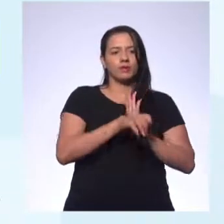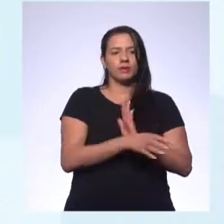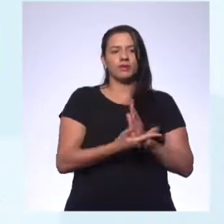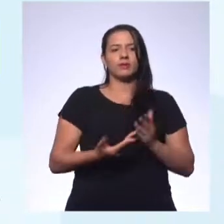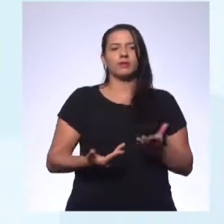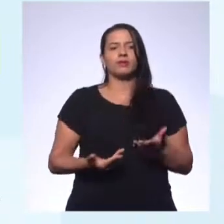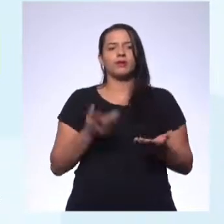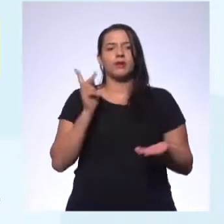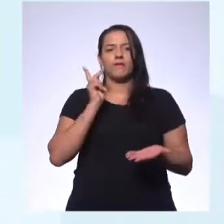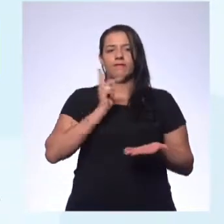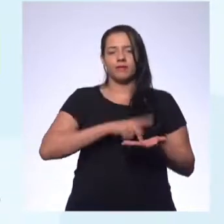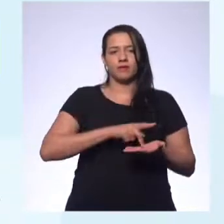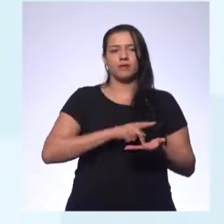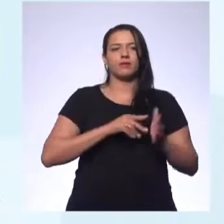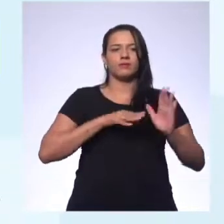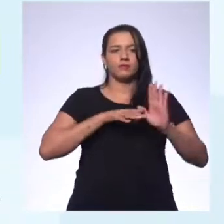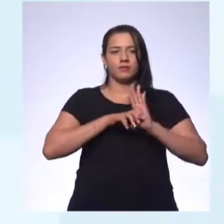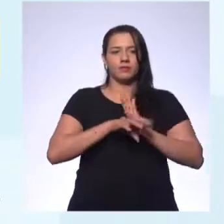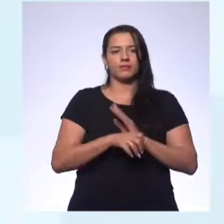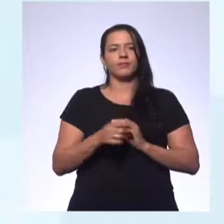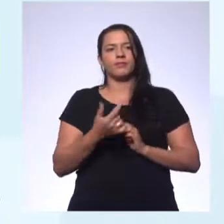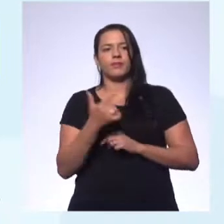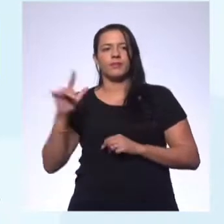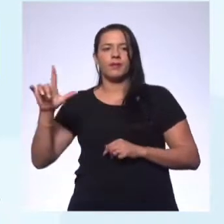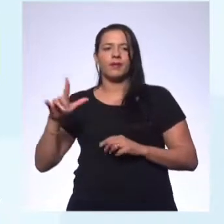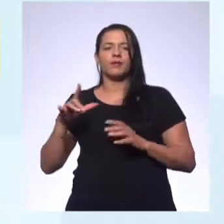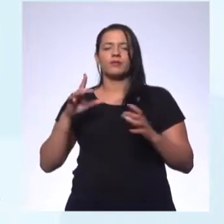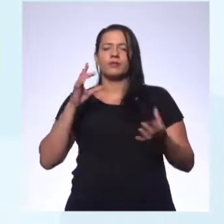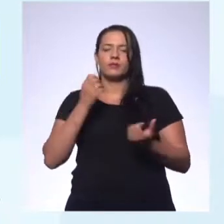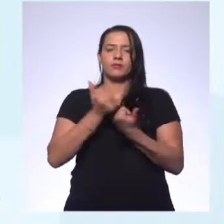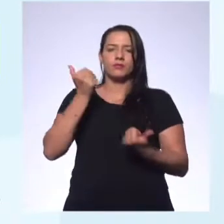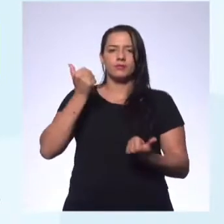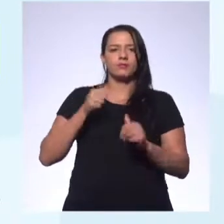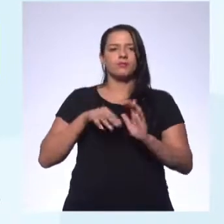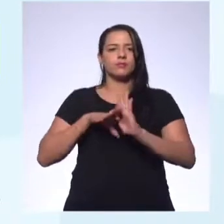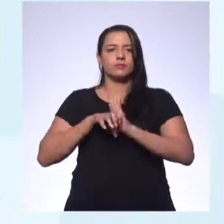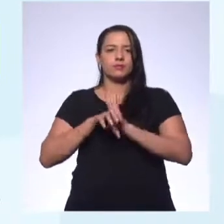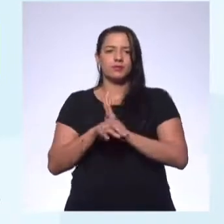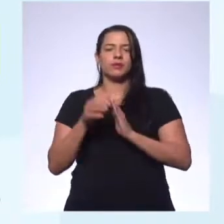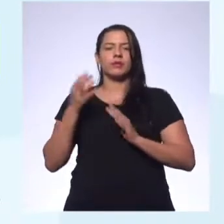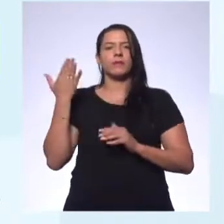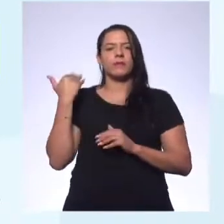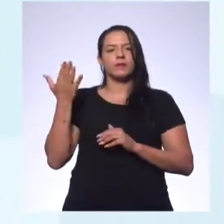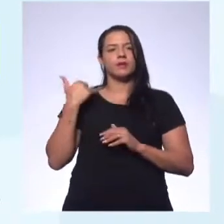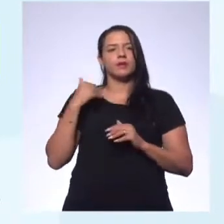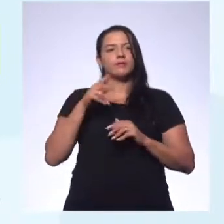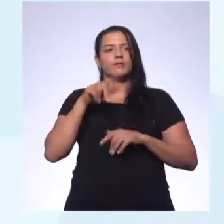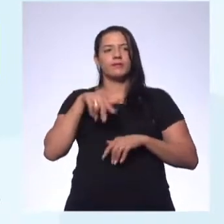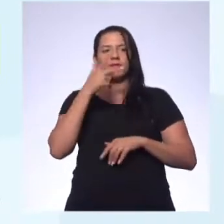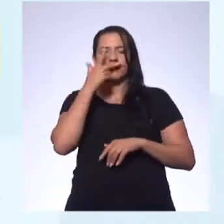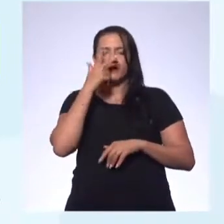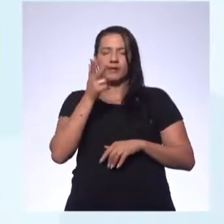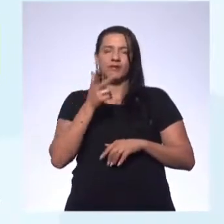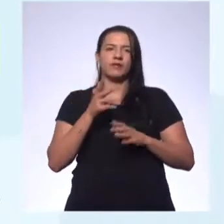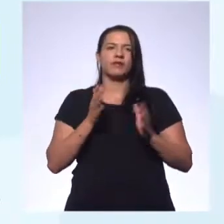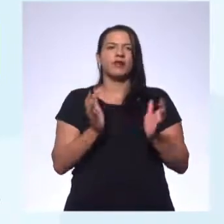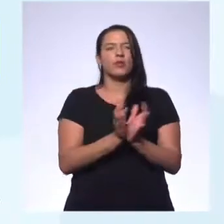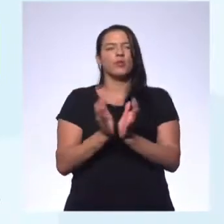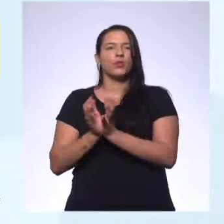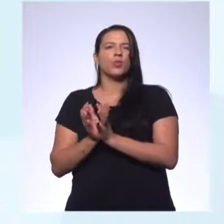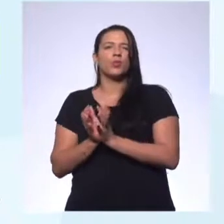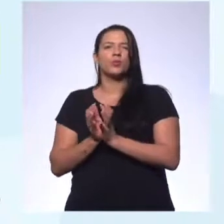as verdadeiras bactérias, arquibactérias, que antigamente a gente achava que eram grupos mais primitivos, né?